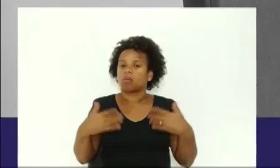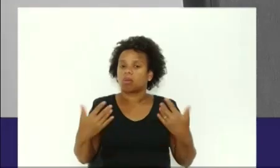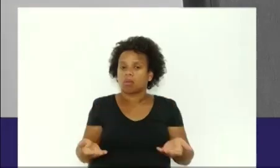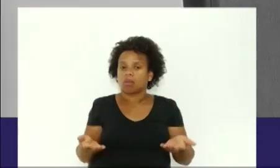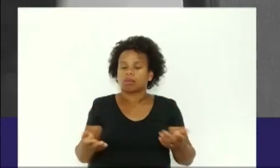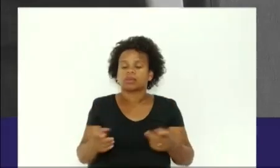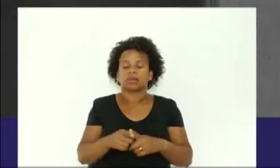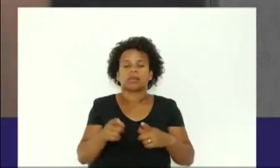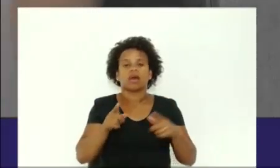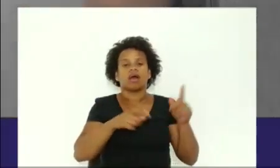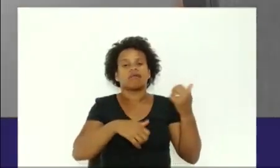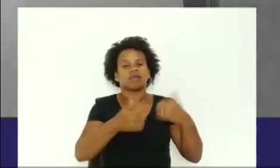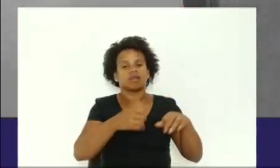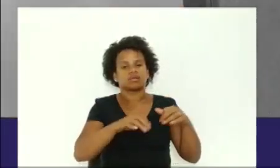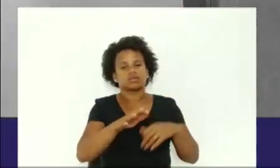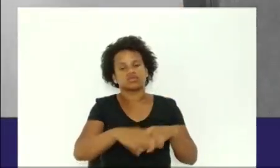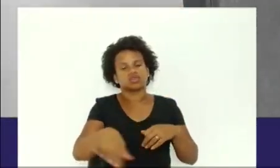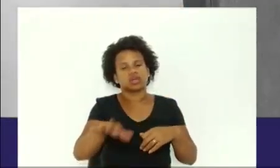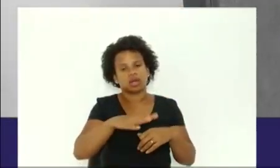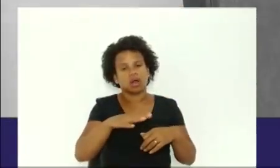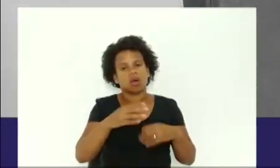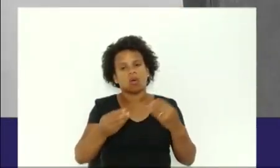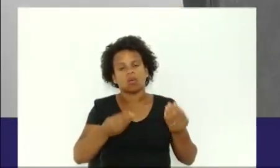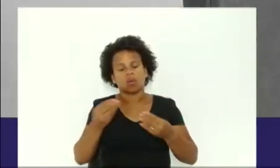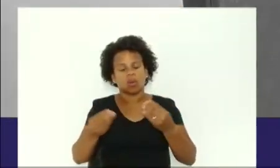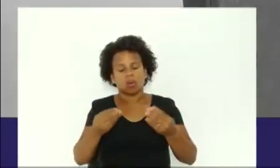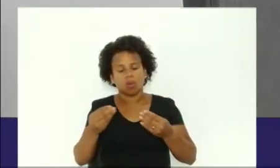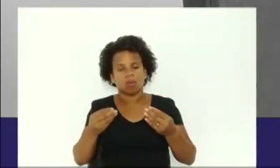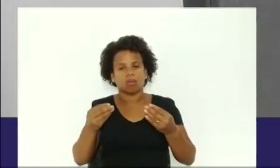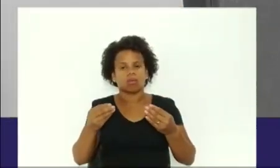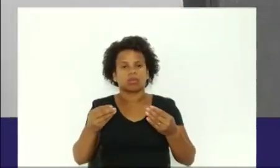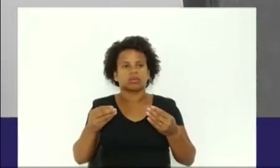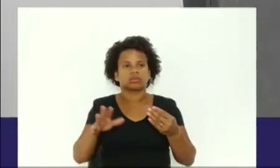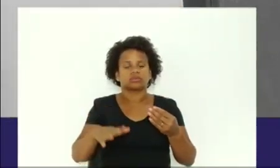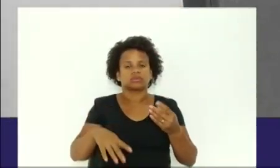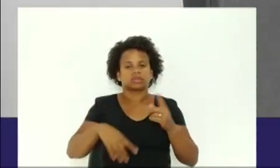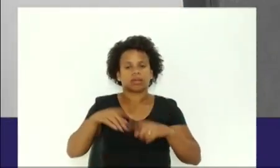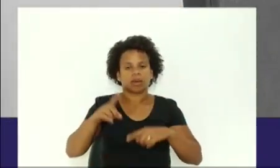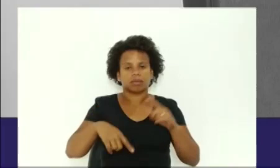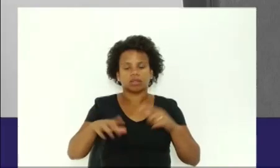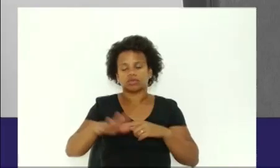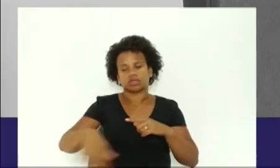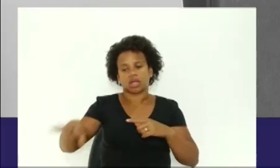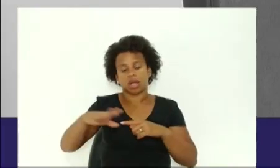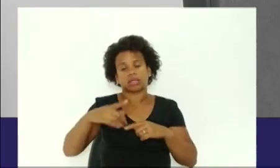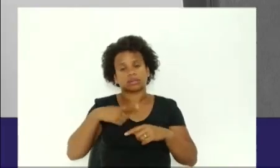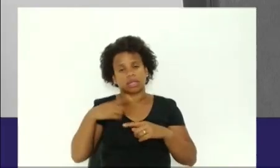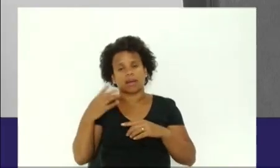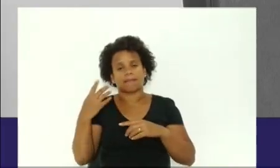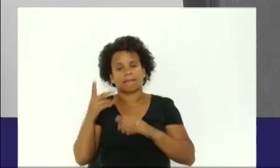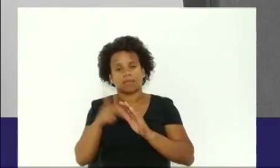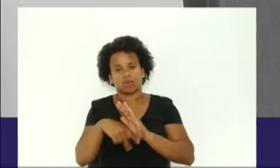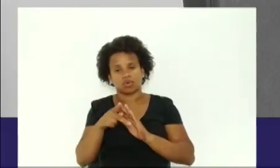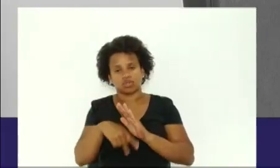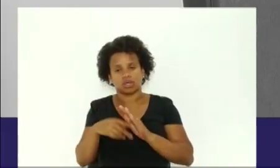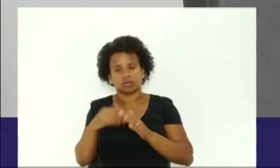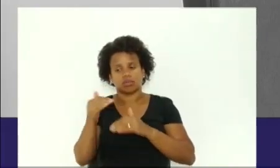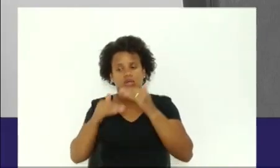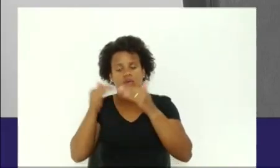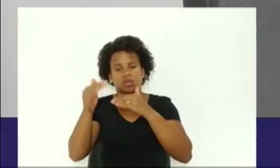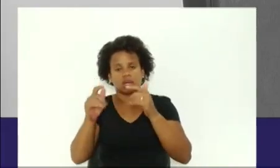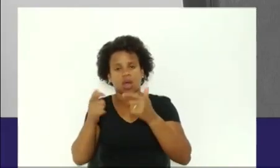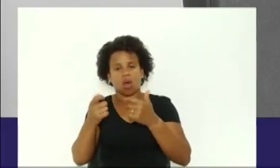geral da condição desses equipamentos na área? Existem projetos em andamento para melhoria ou